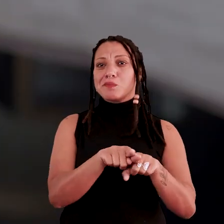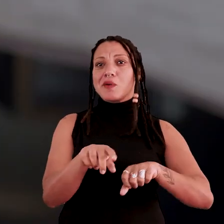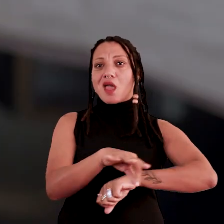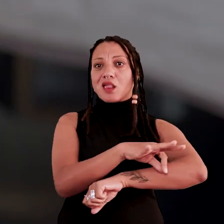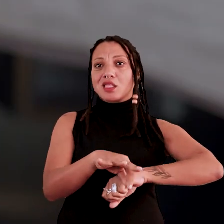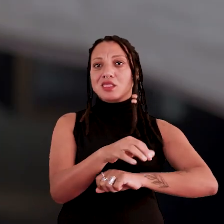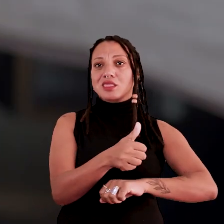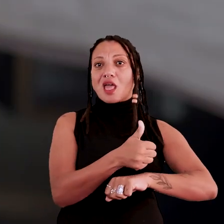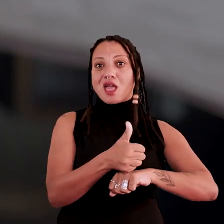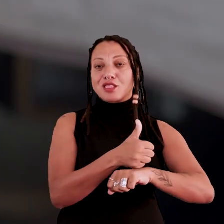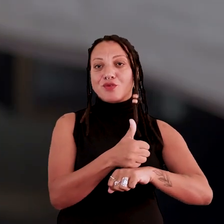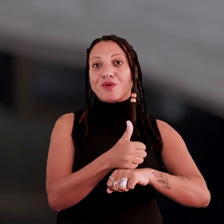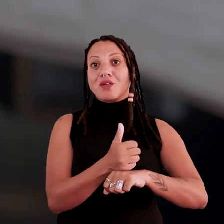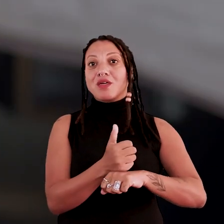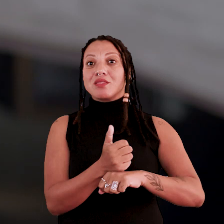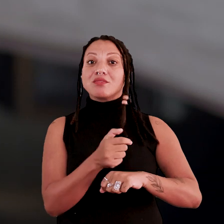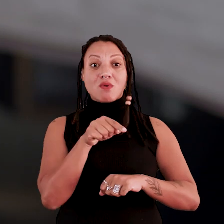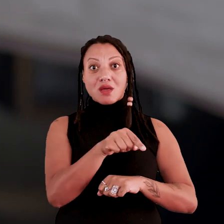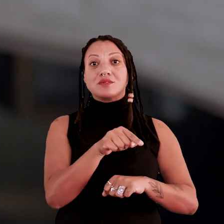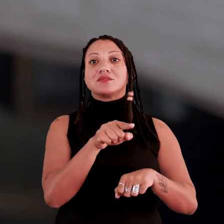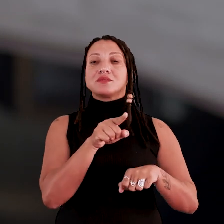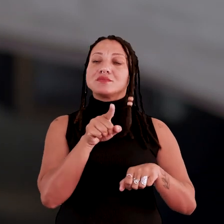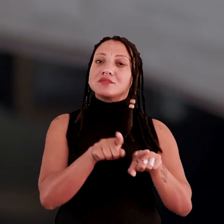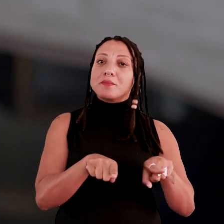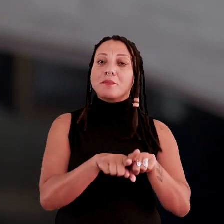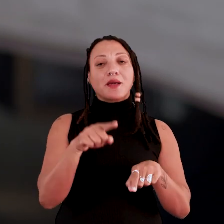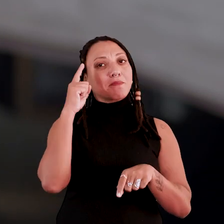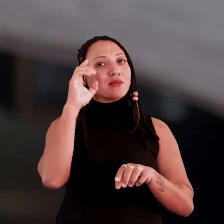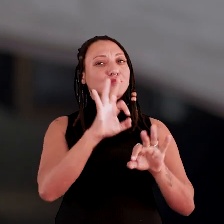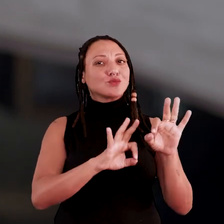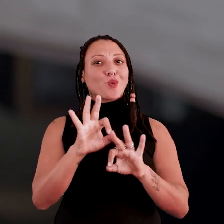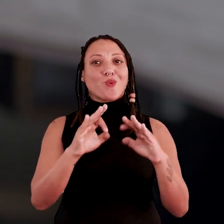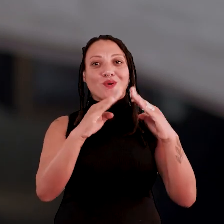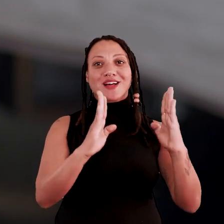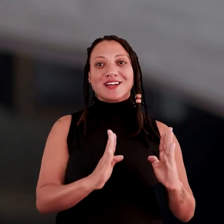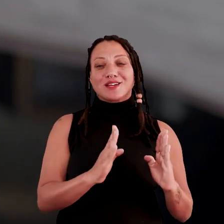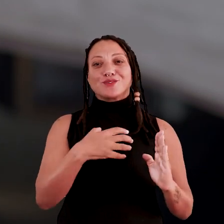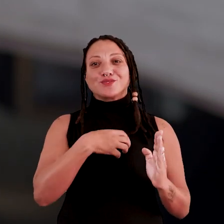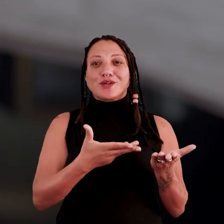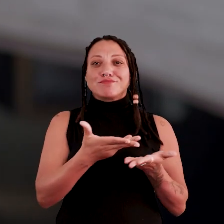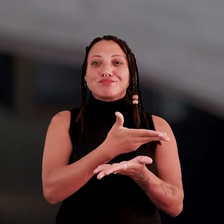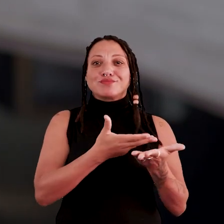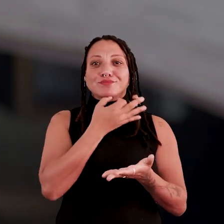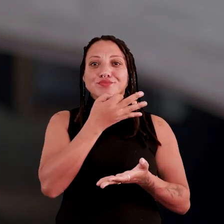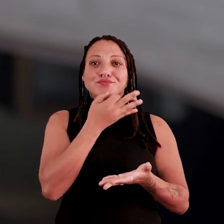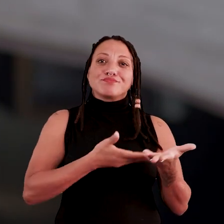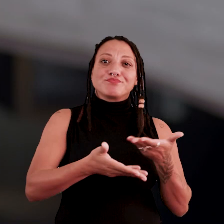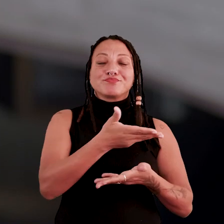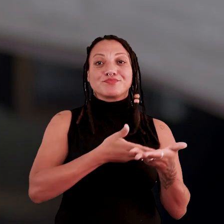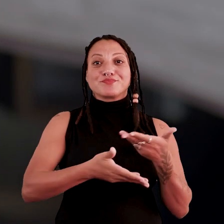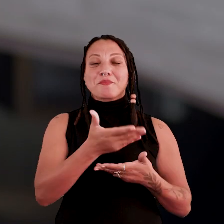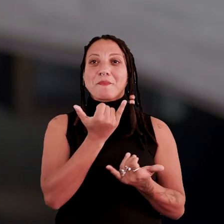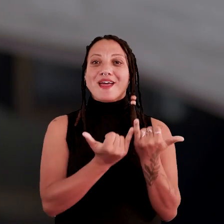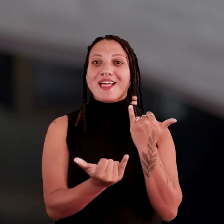uma logística muito coletiva, muito participativa, quase como um coletivo de